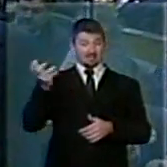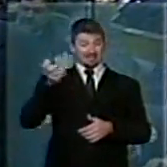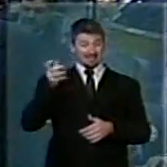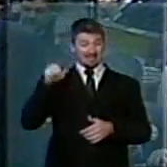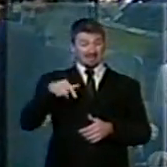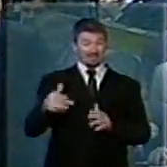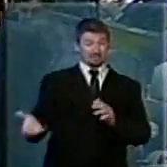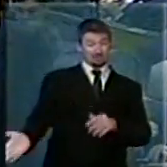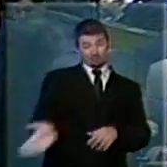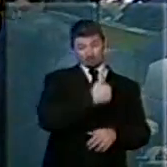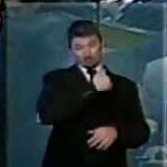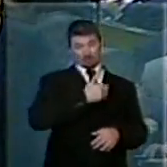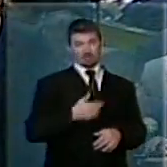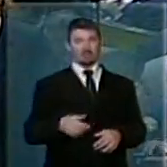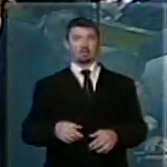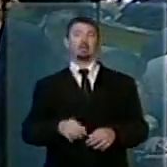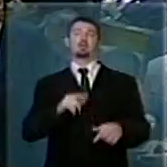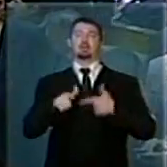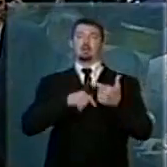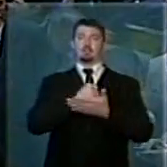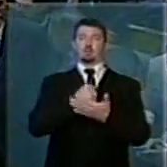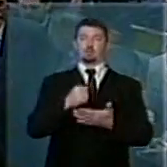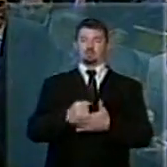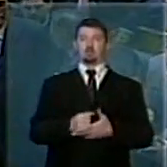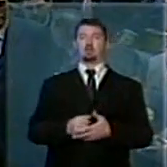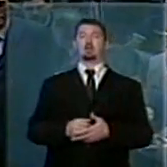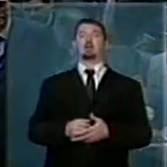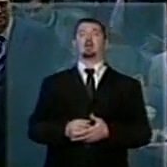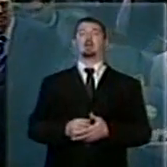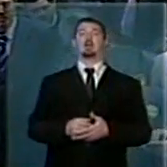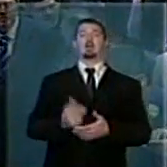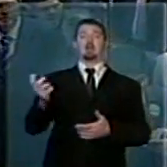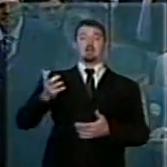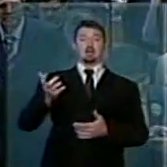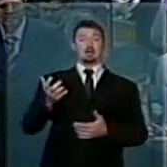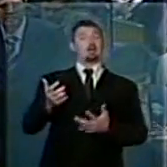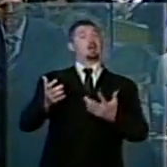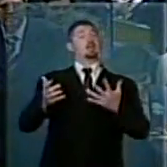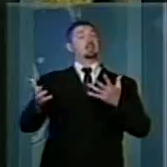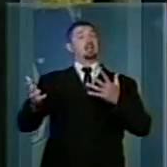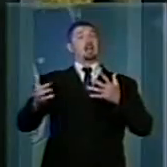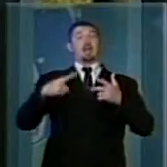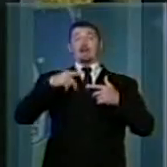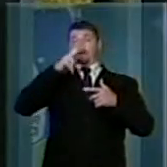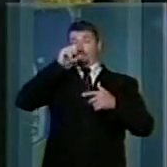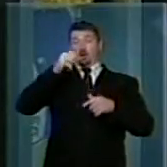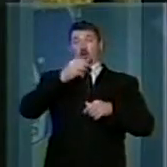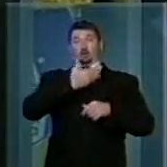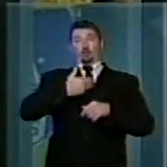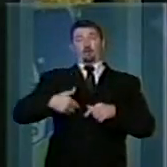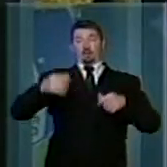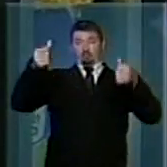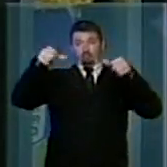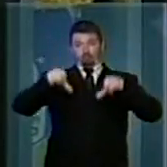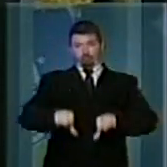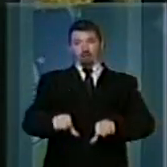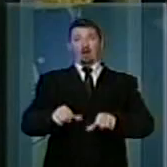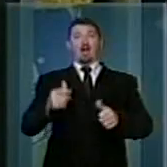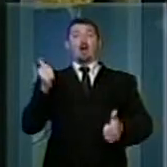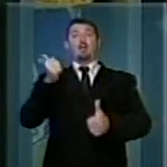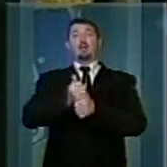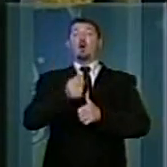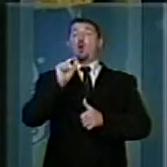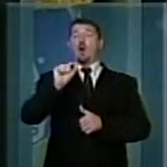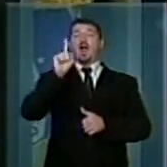crescimento, da geração de empregos, da distribuição de renda, do fortalecimento do Estado e colocar no lugar